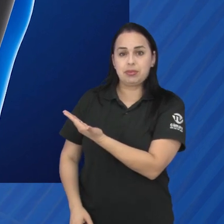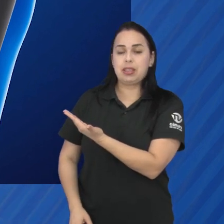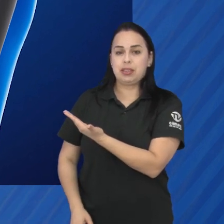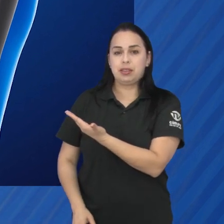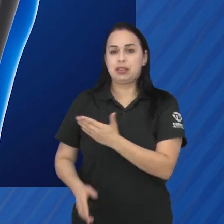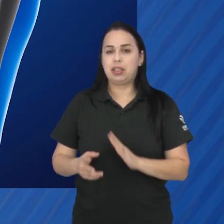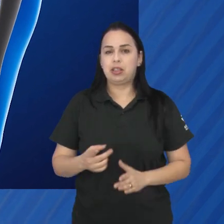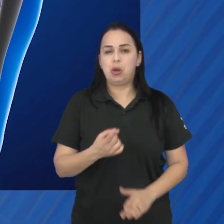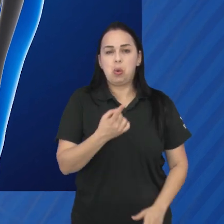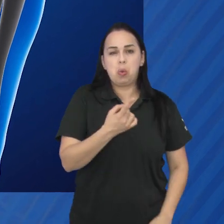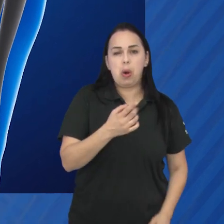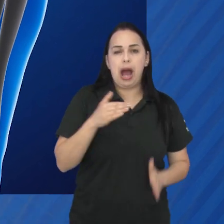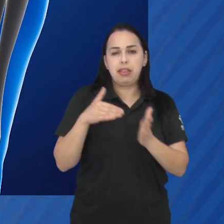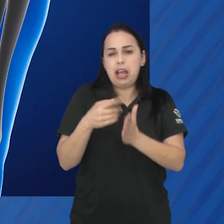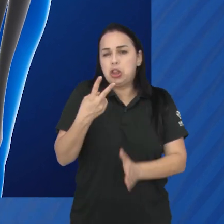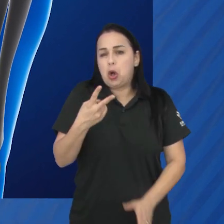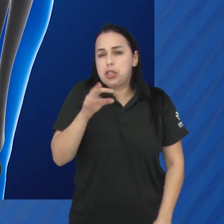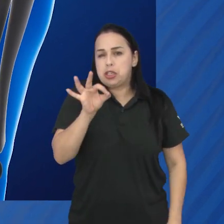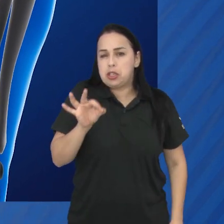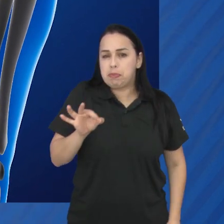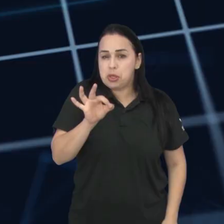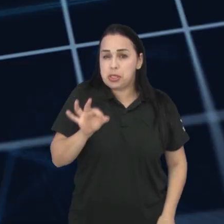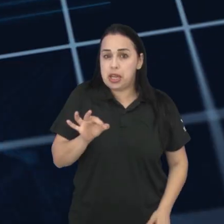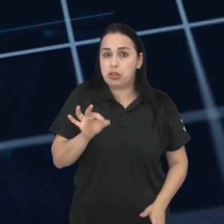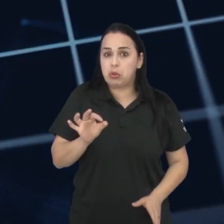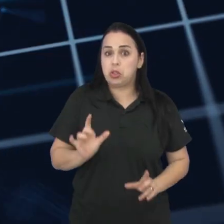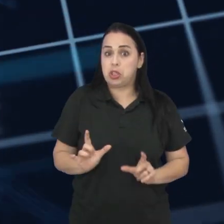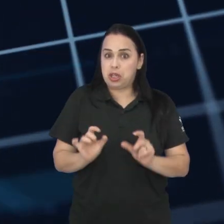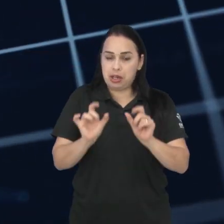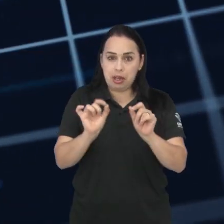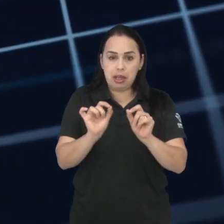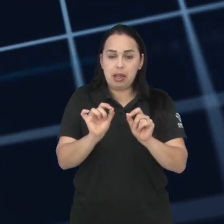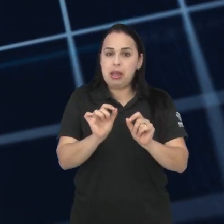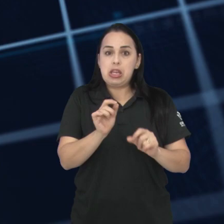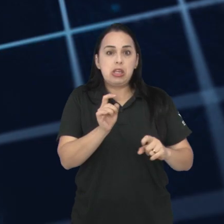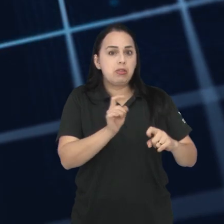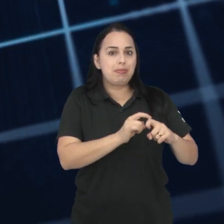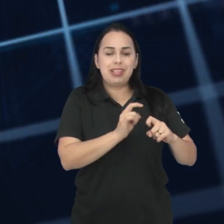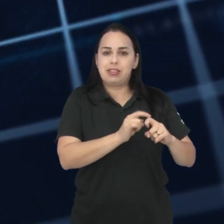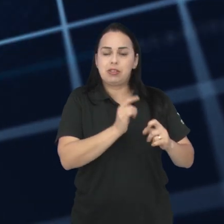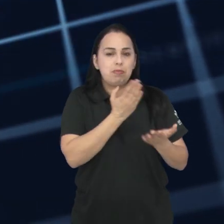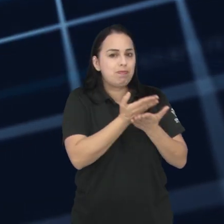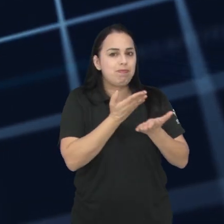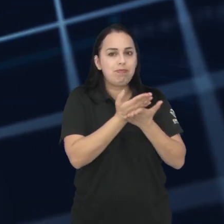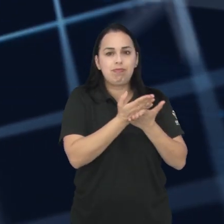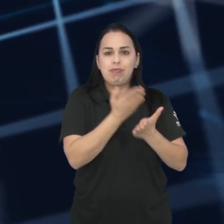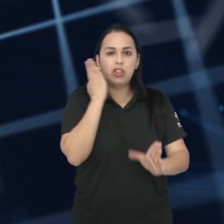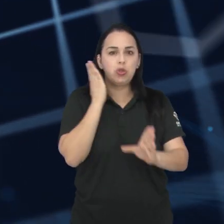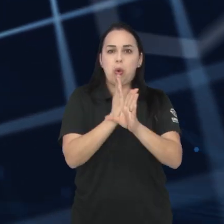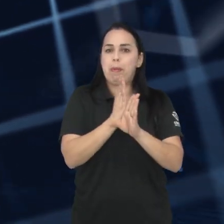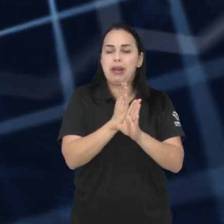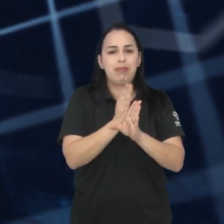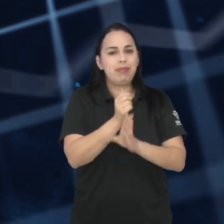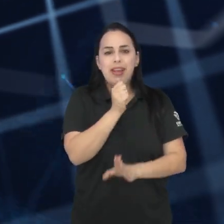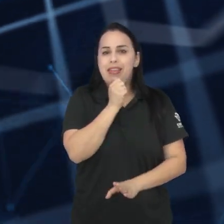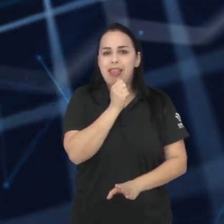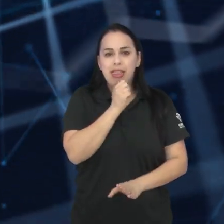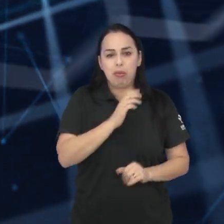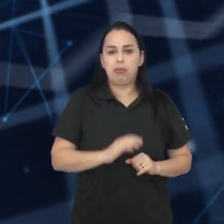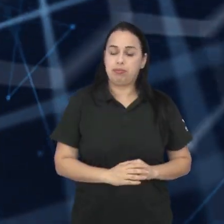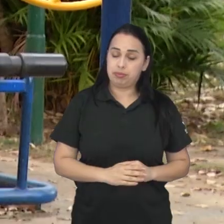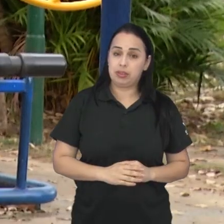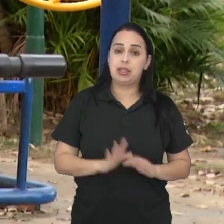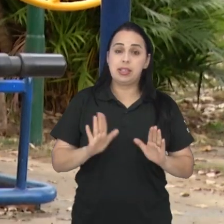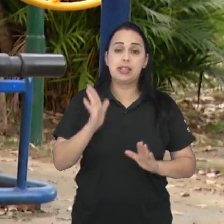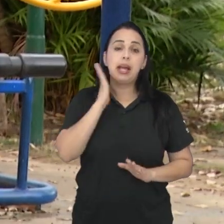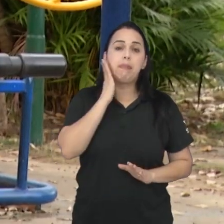representa entre um e dois por cento dos tipos de câncer e a medicina ainda não conseguiu identificar fatores que favoreçam a